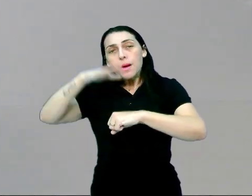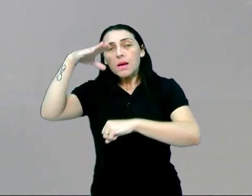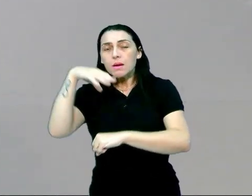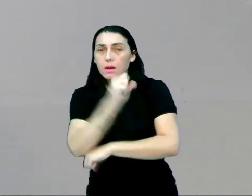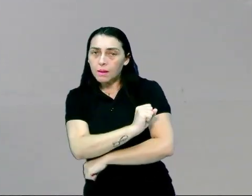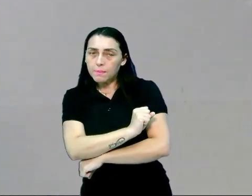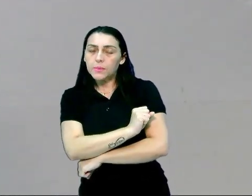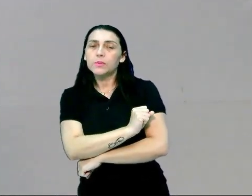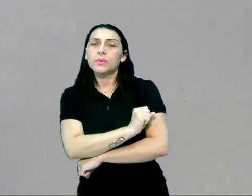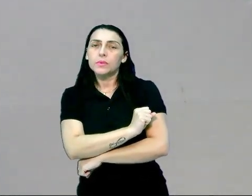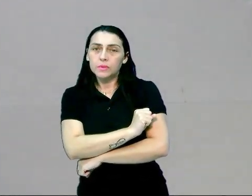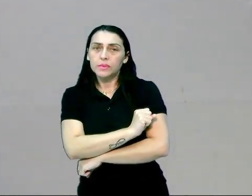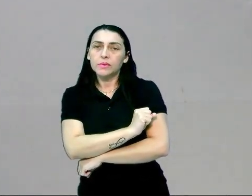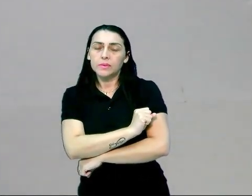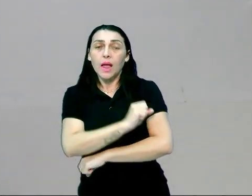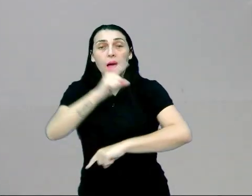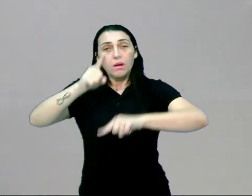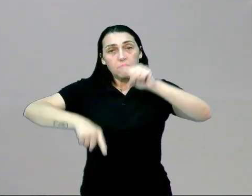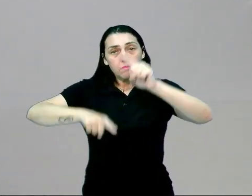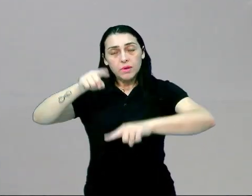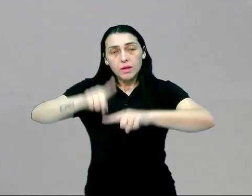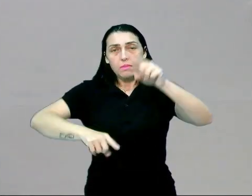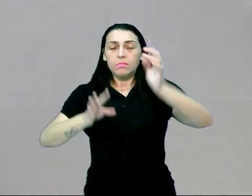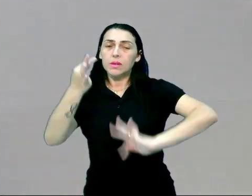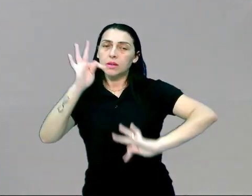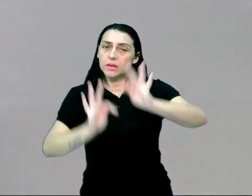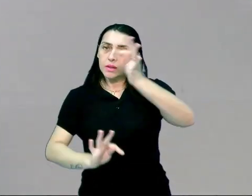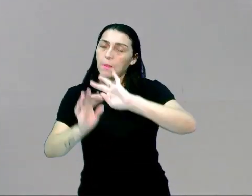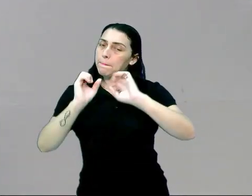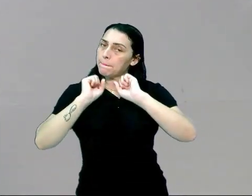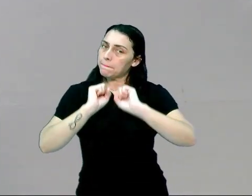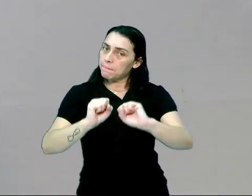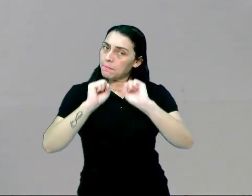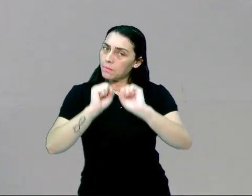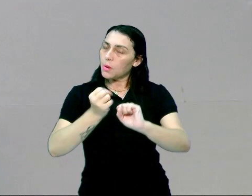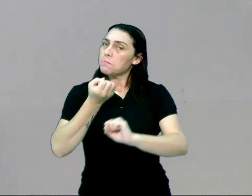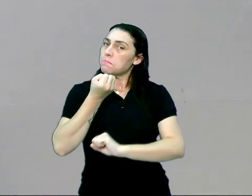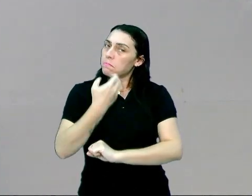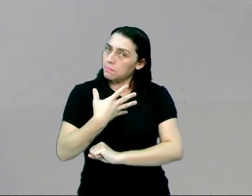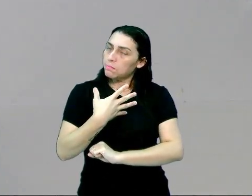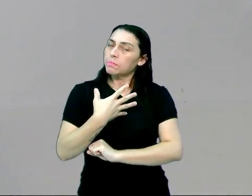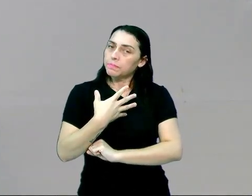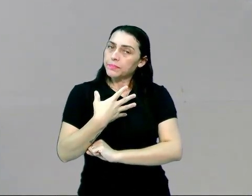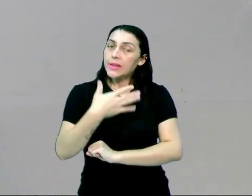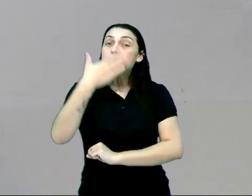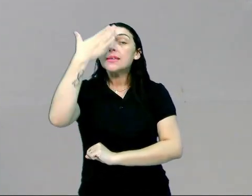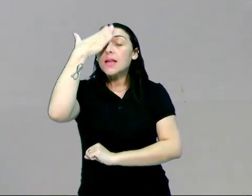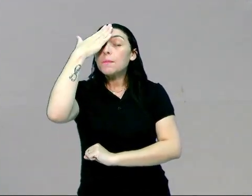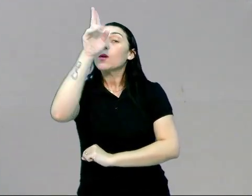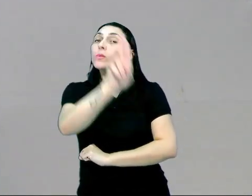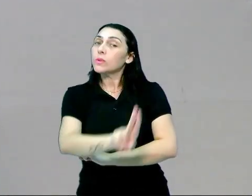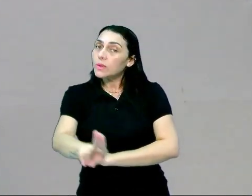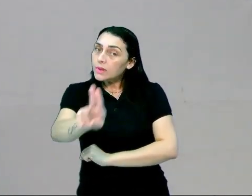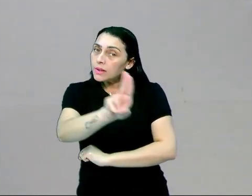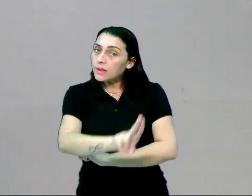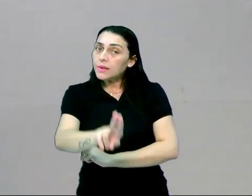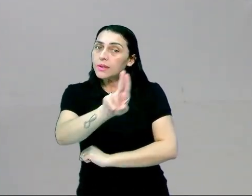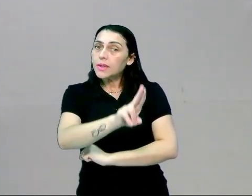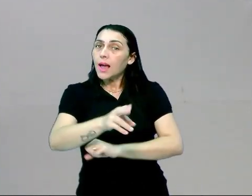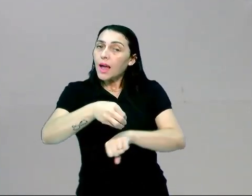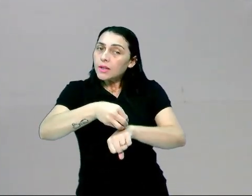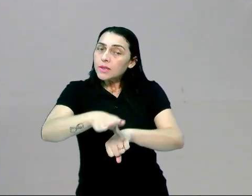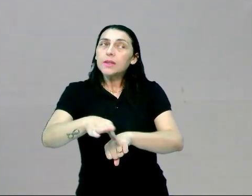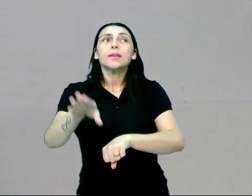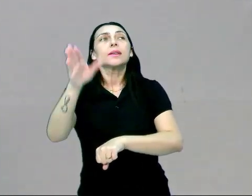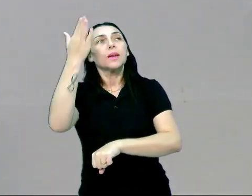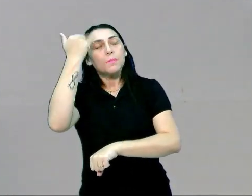rápido. Então veja que a ferramenta tecnológica ela pode ser benéfica. O lance é saber utilizar. E aí, sabendo